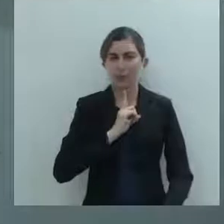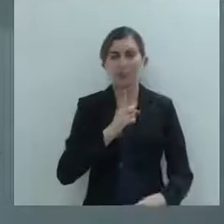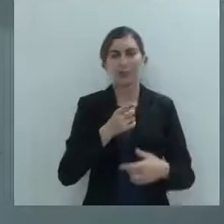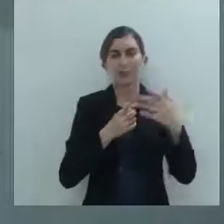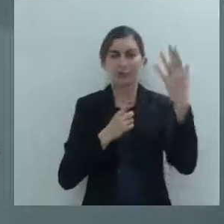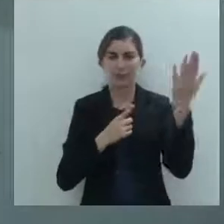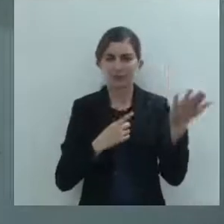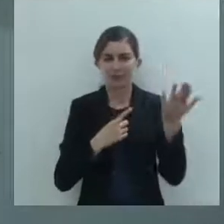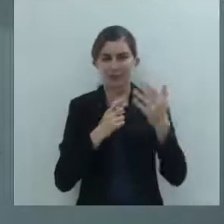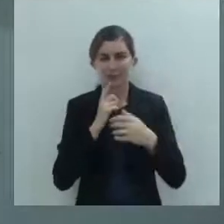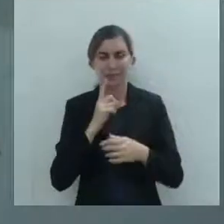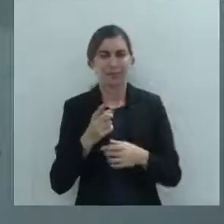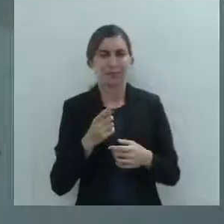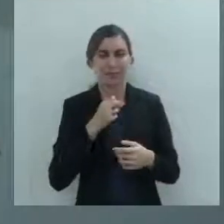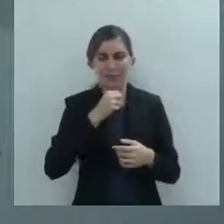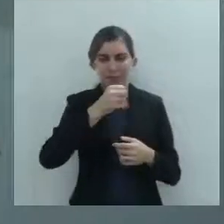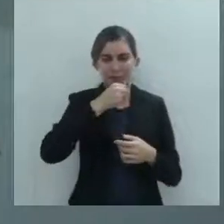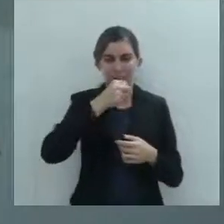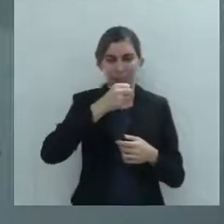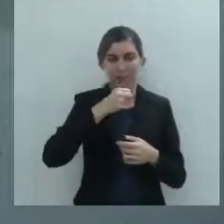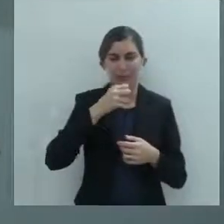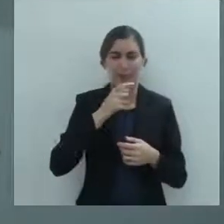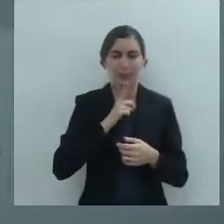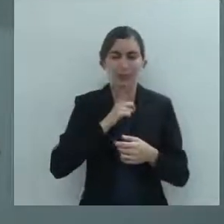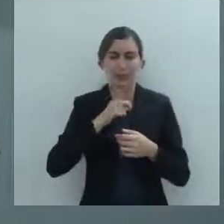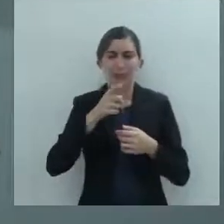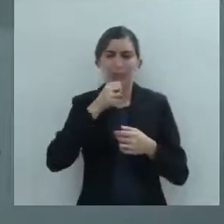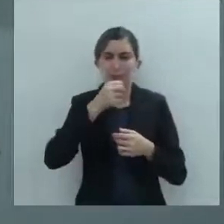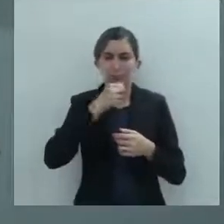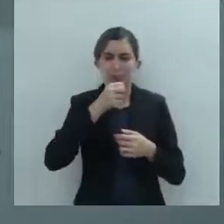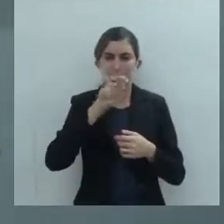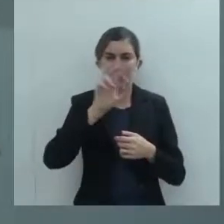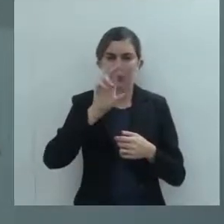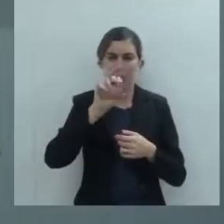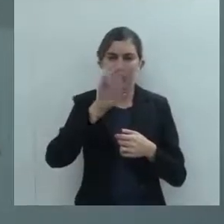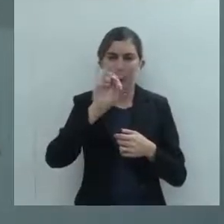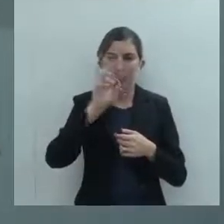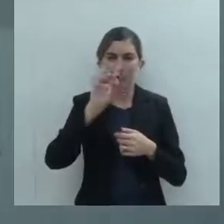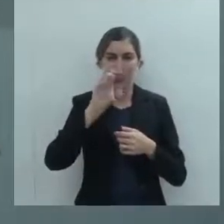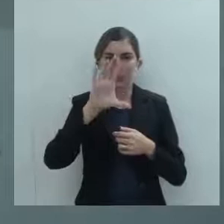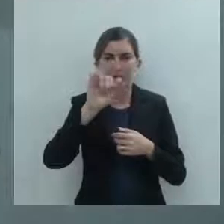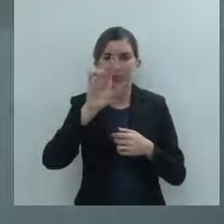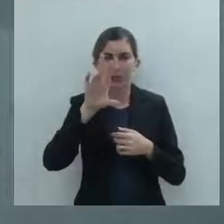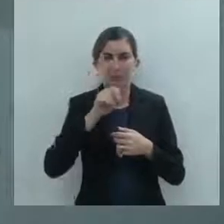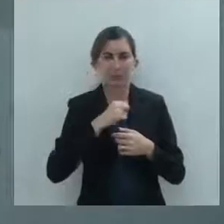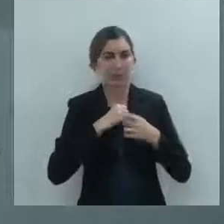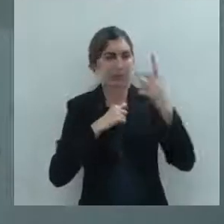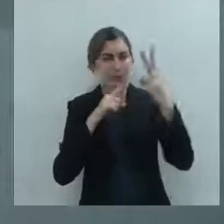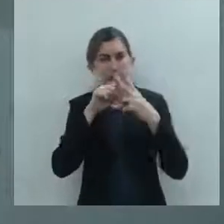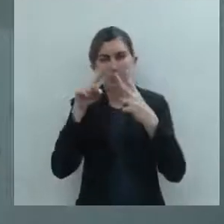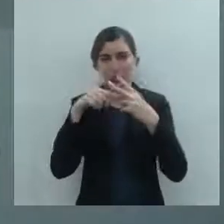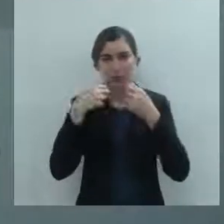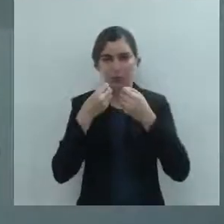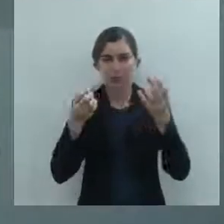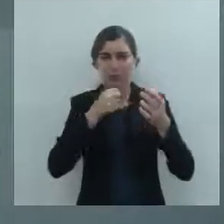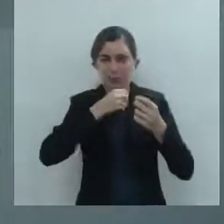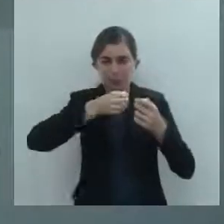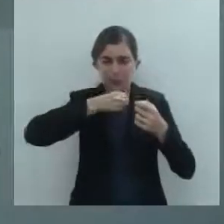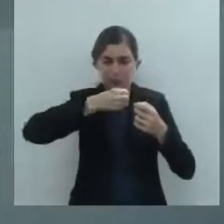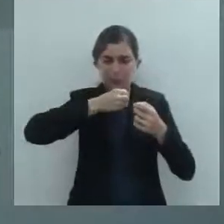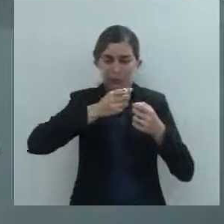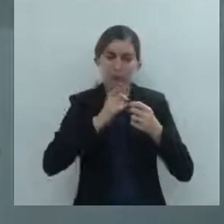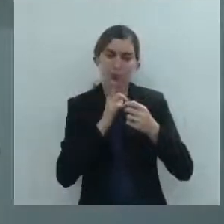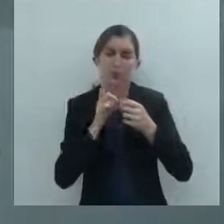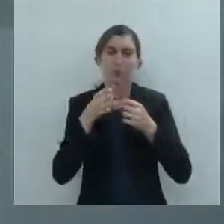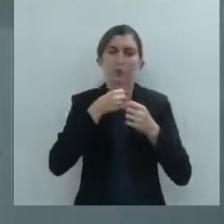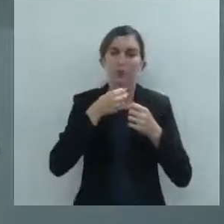Robertão da transmissão olha aí ó Roberto Carlos lançou dois álbuns nesse ano há 68